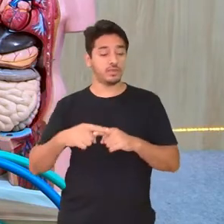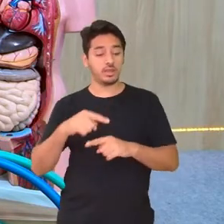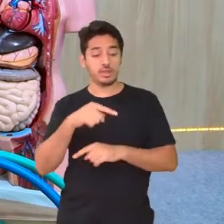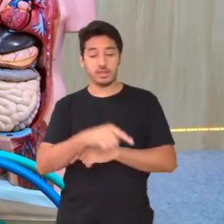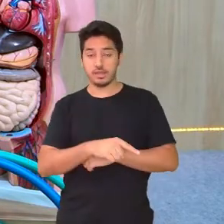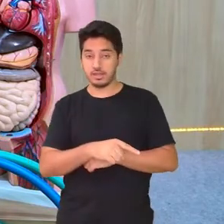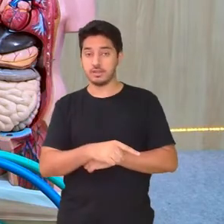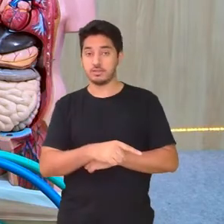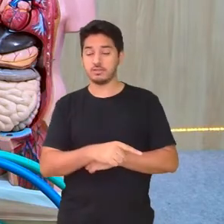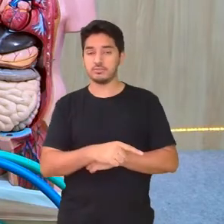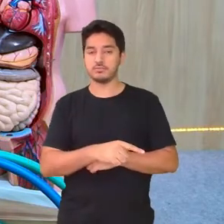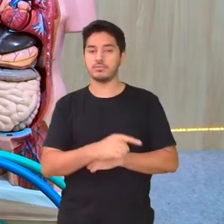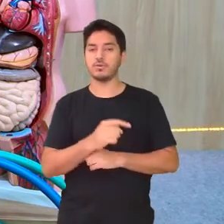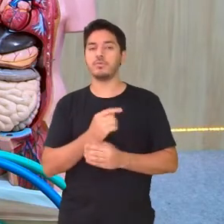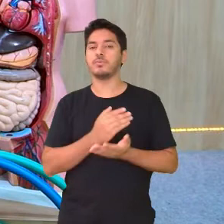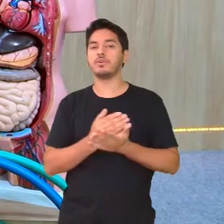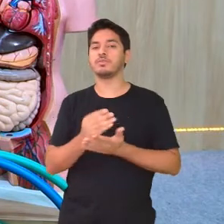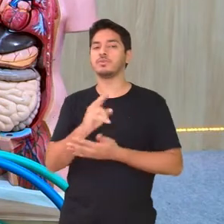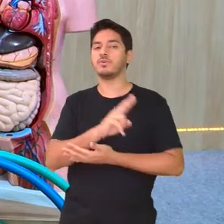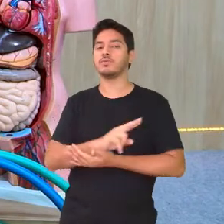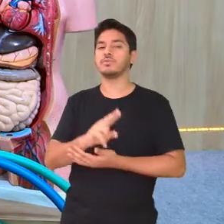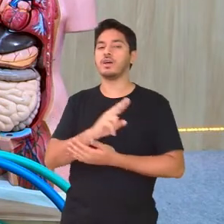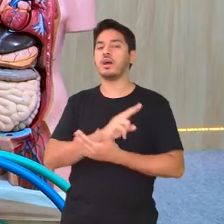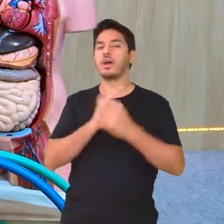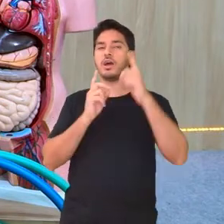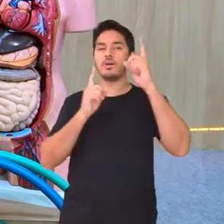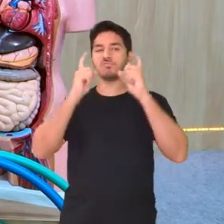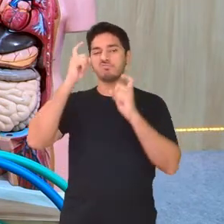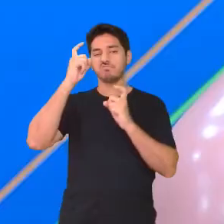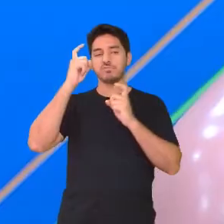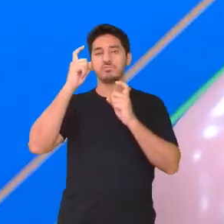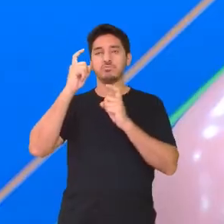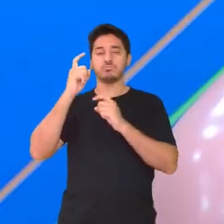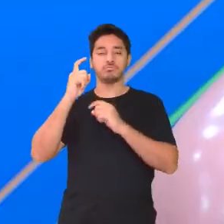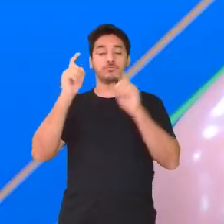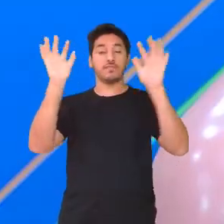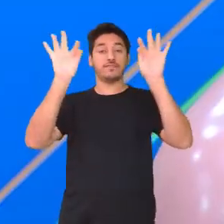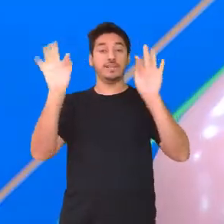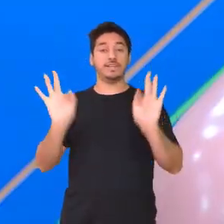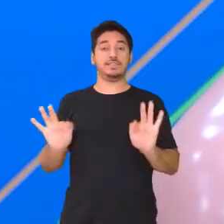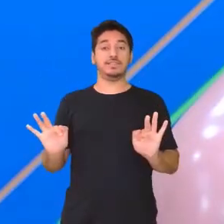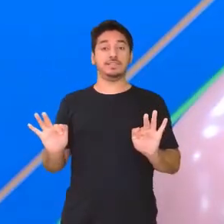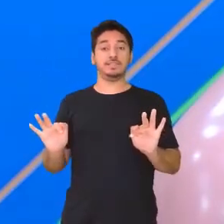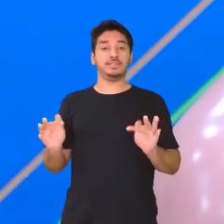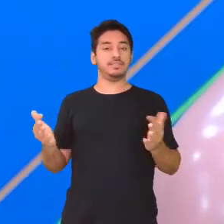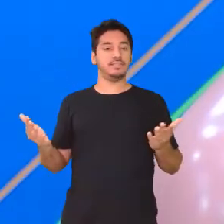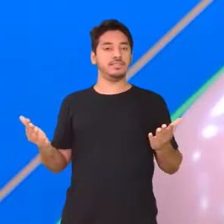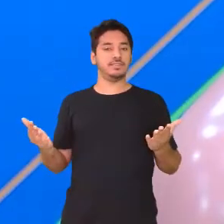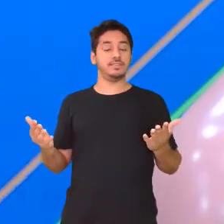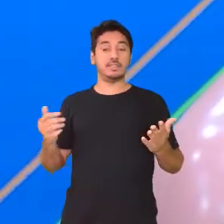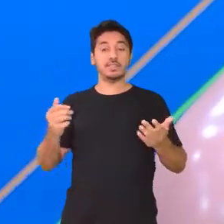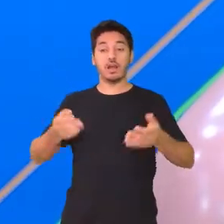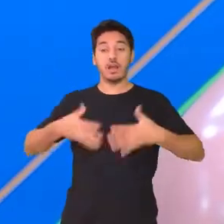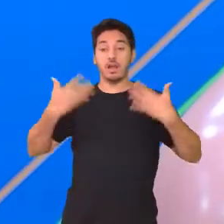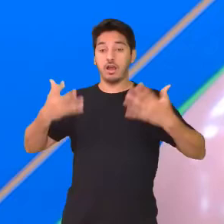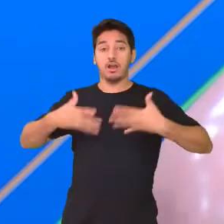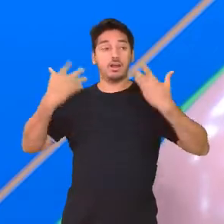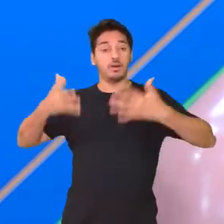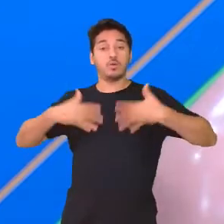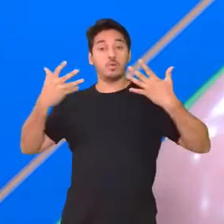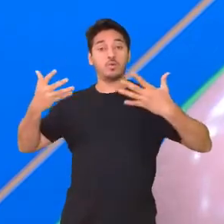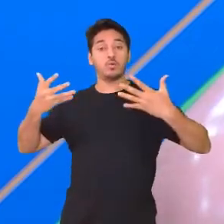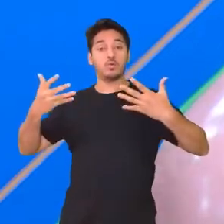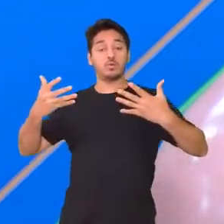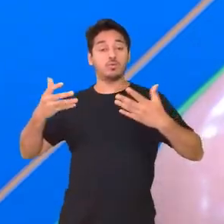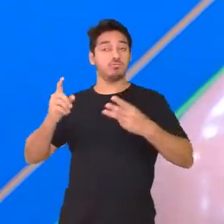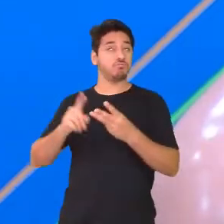passa utilizando as suas expressões. Será que ele está feliz? Será que ele está entusiasmado? Será que